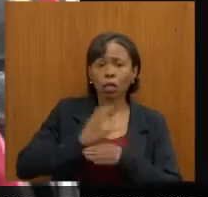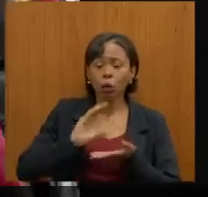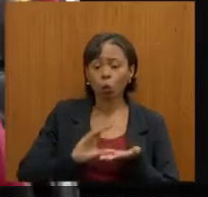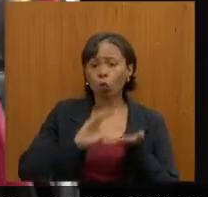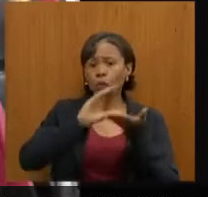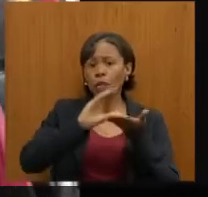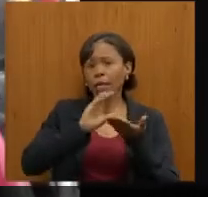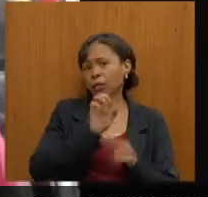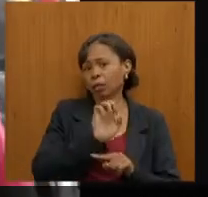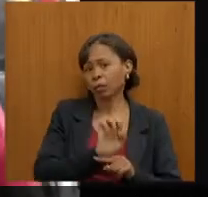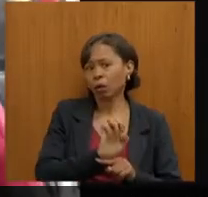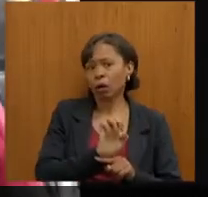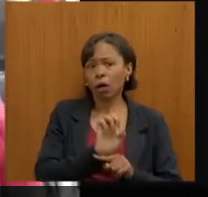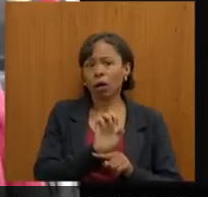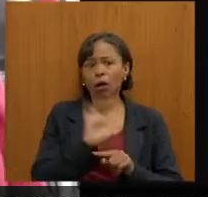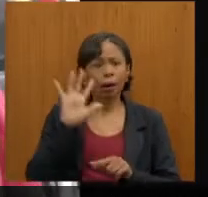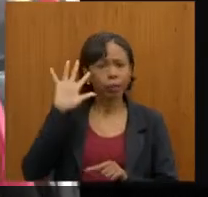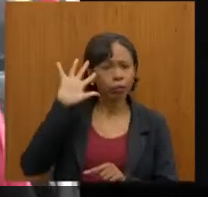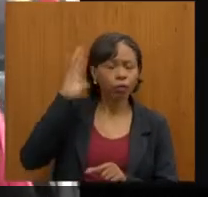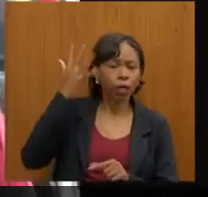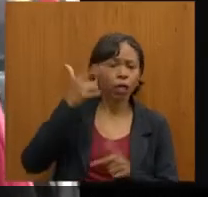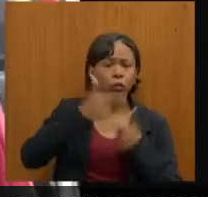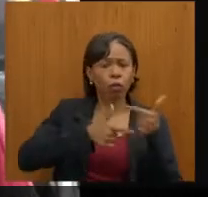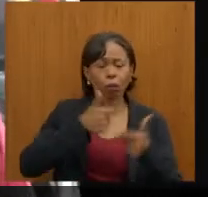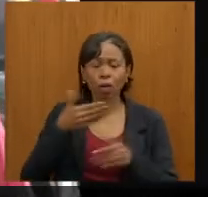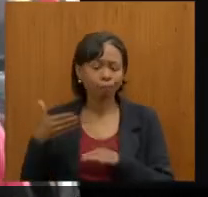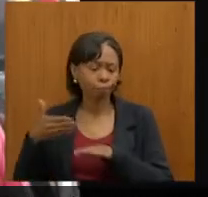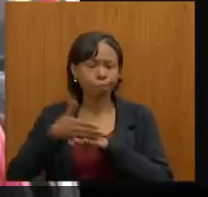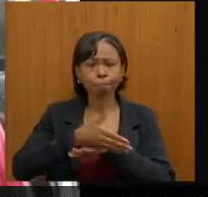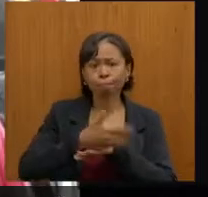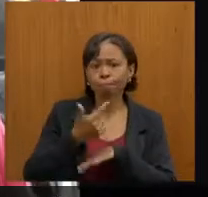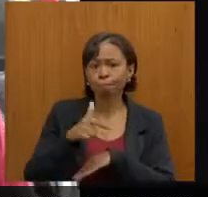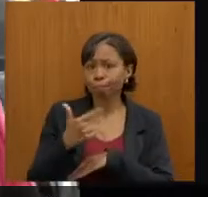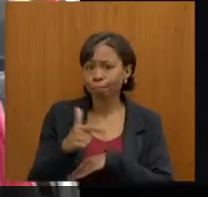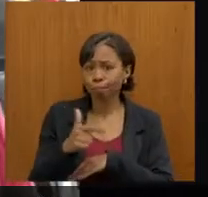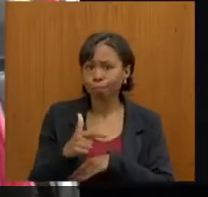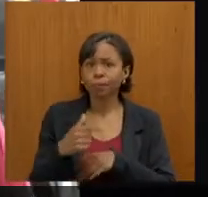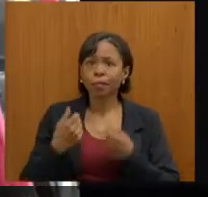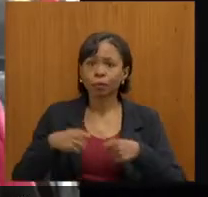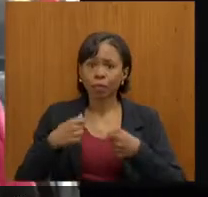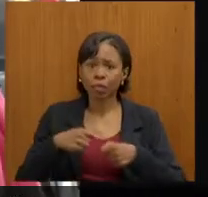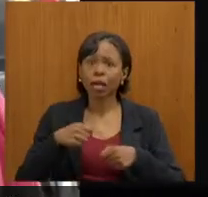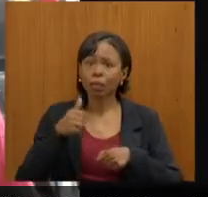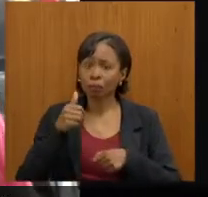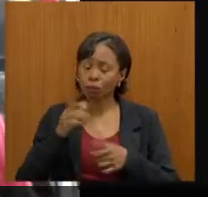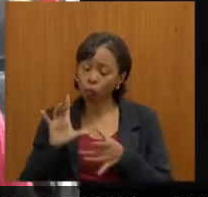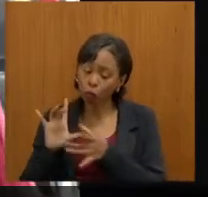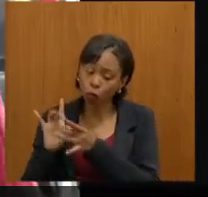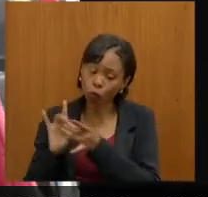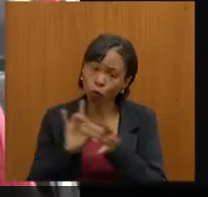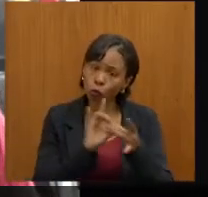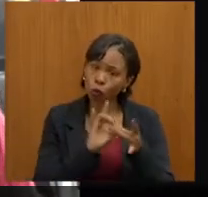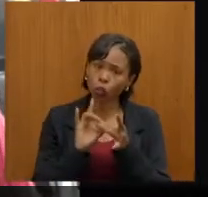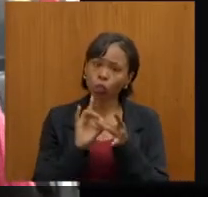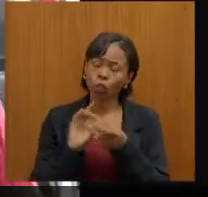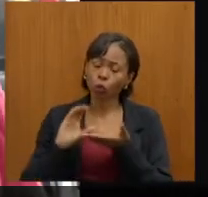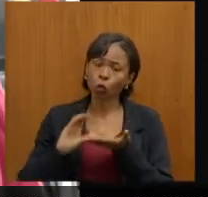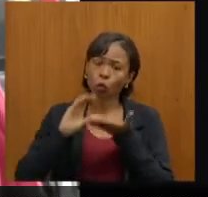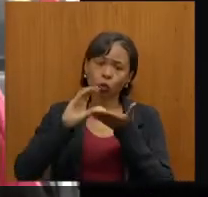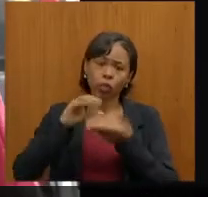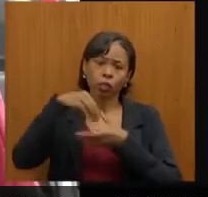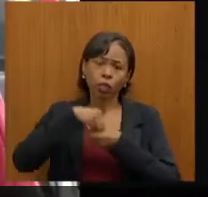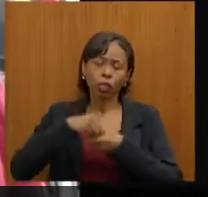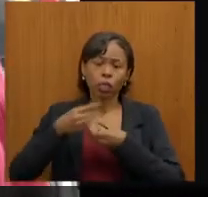as decisões nenhum trabalho a gente precisava mais mantém uma ligação aí pelos conselhos né das